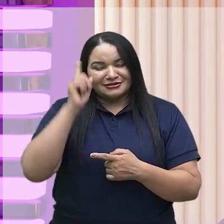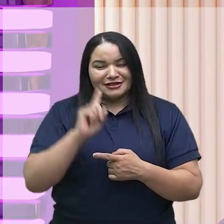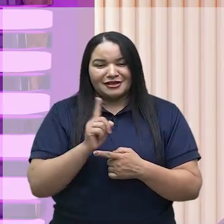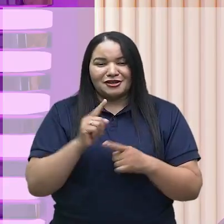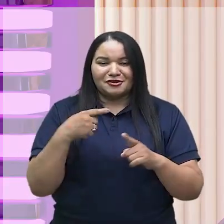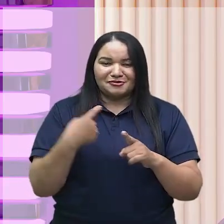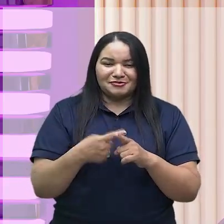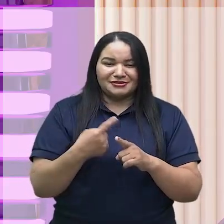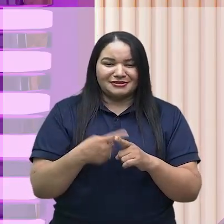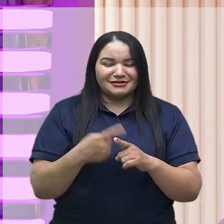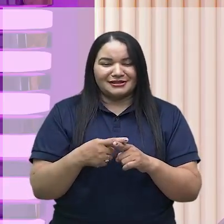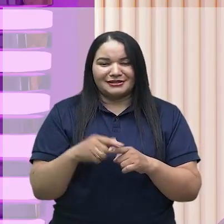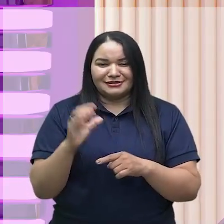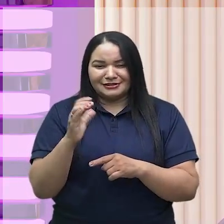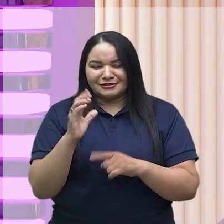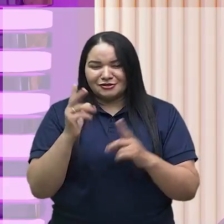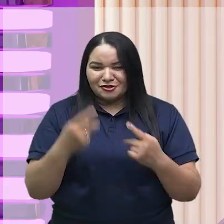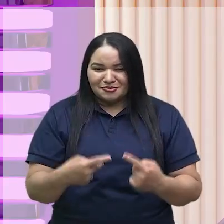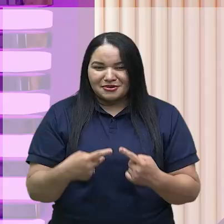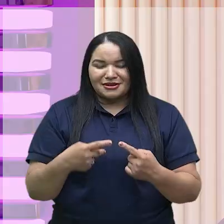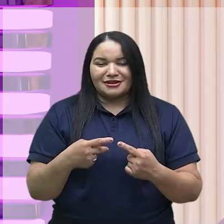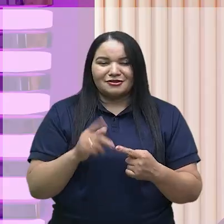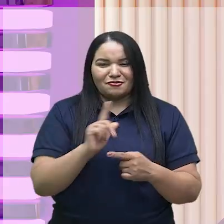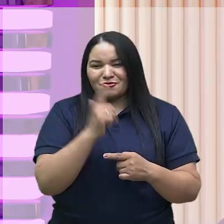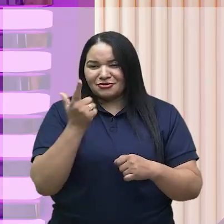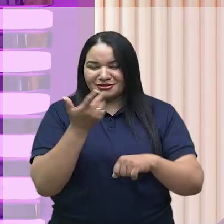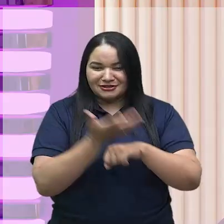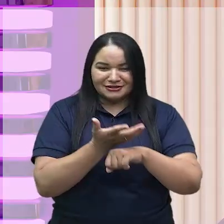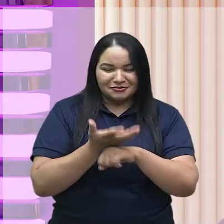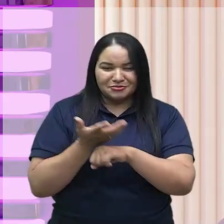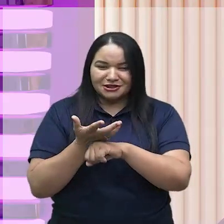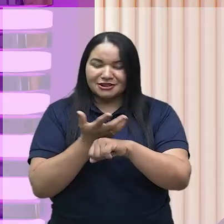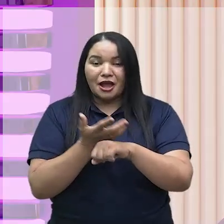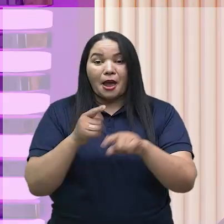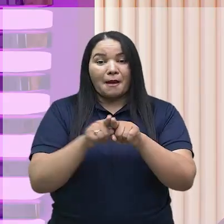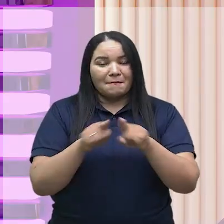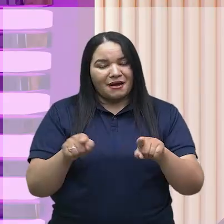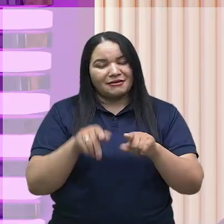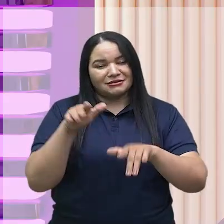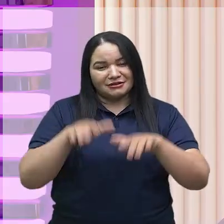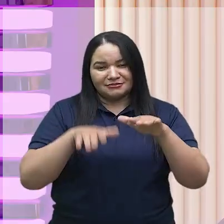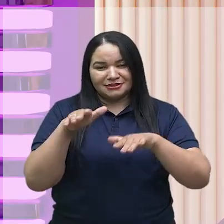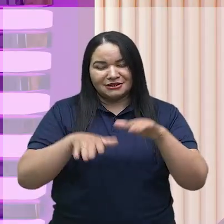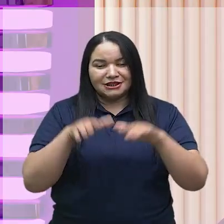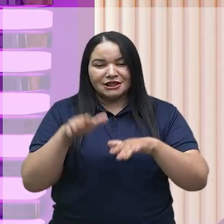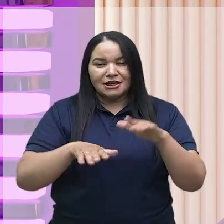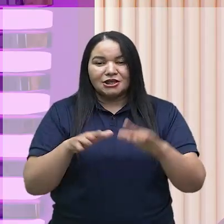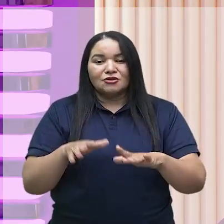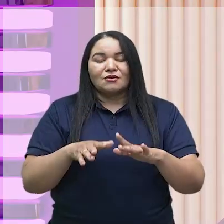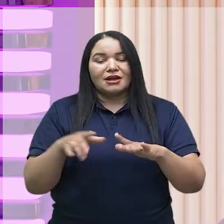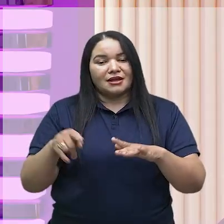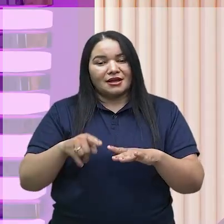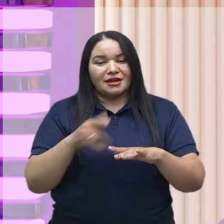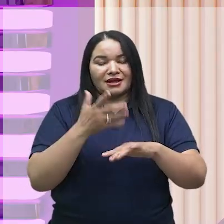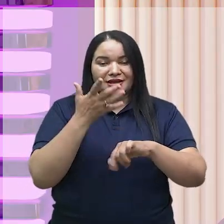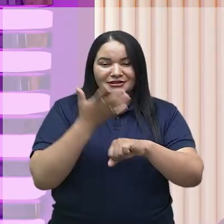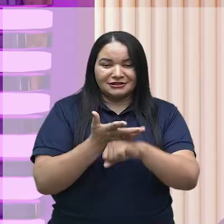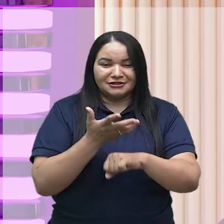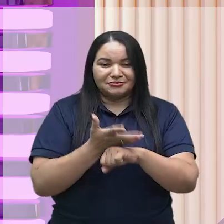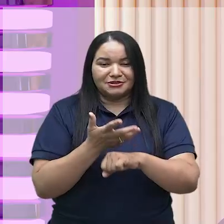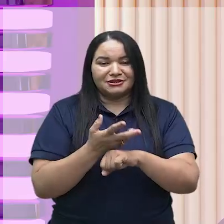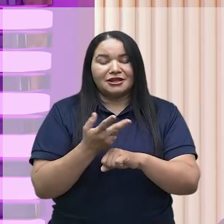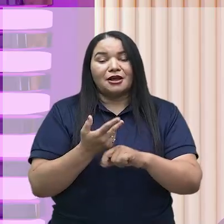de humanas, de biológicas, entre outras matérias, né? Mas, independente da matéria que ele está trabalhando, está